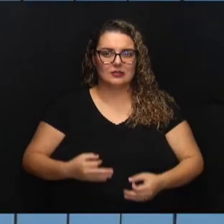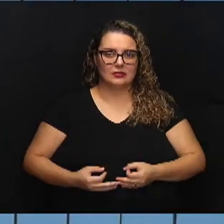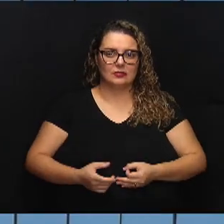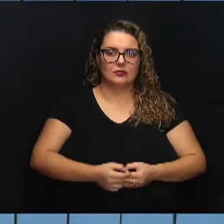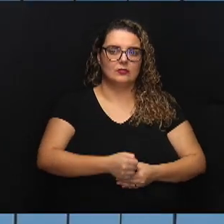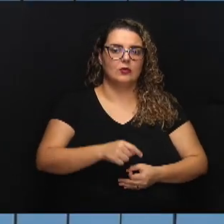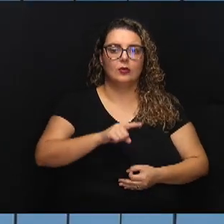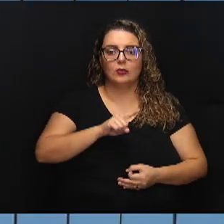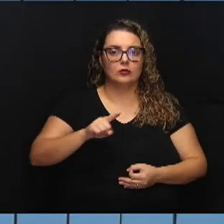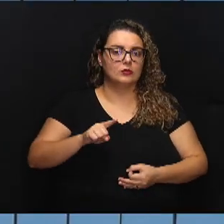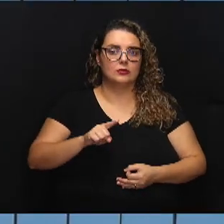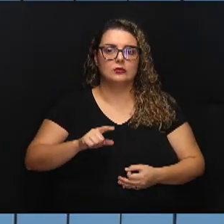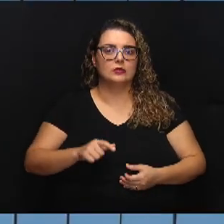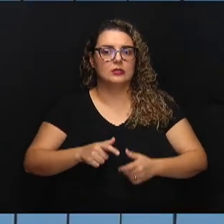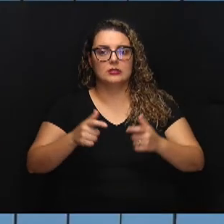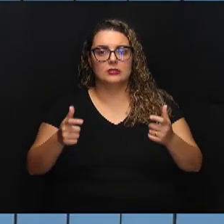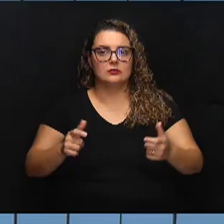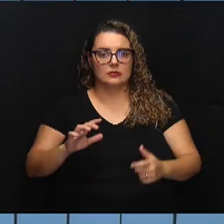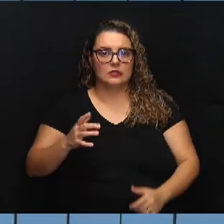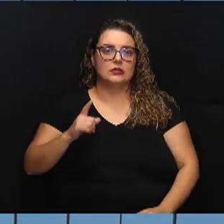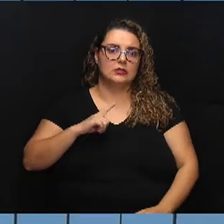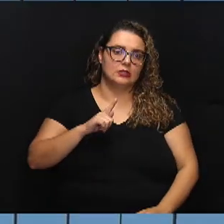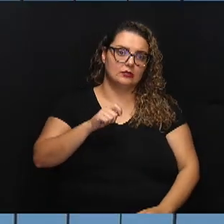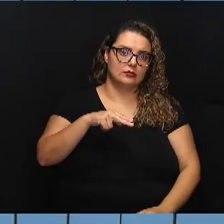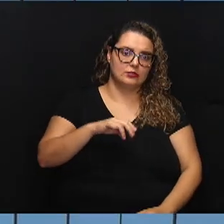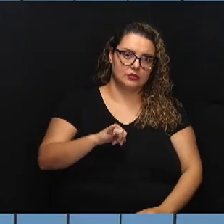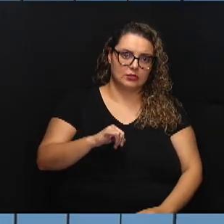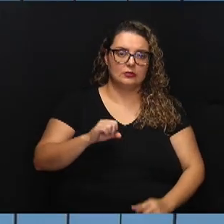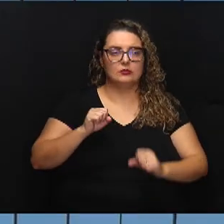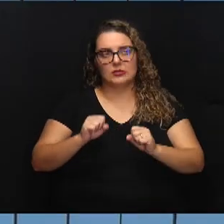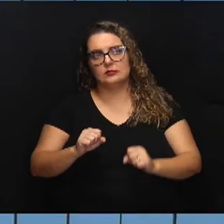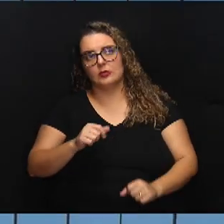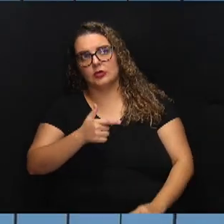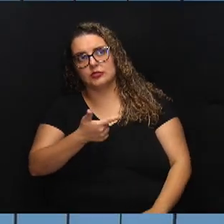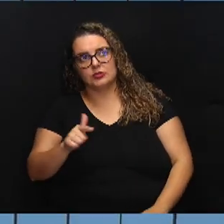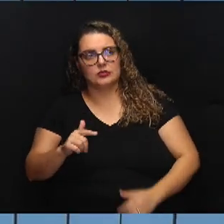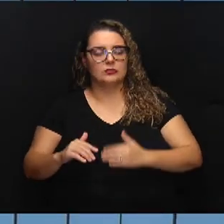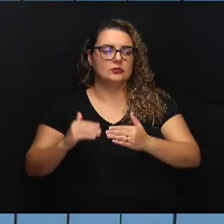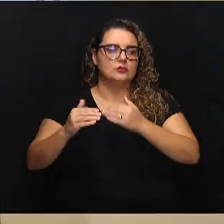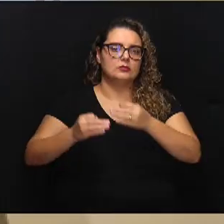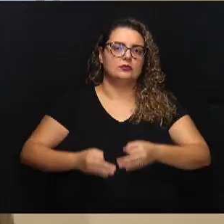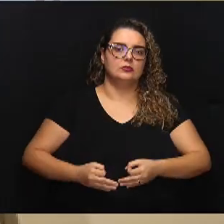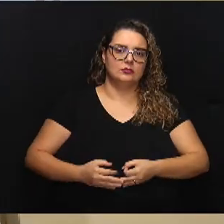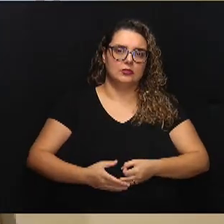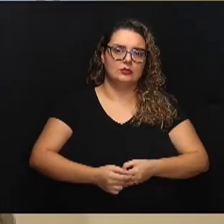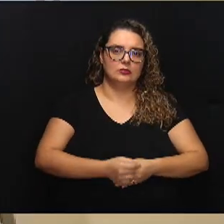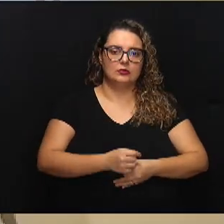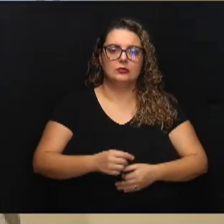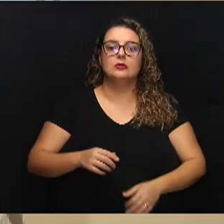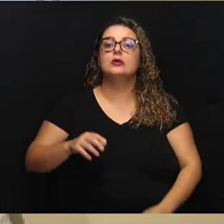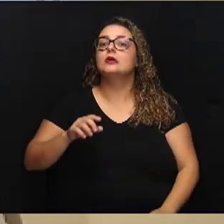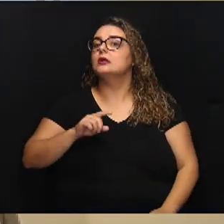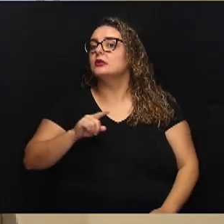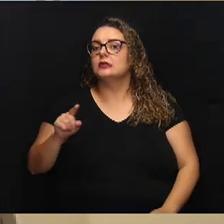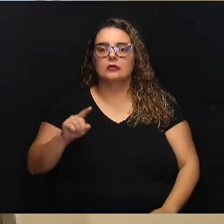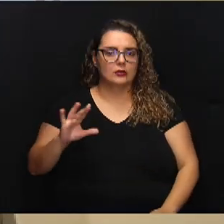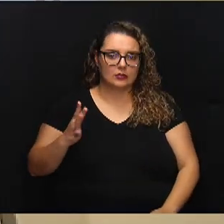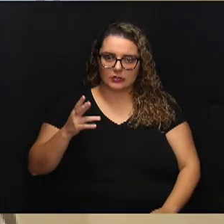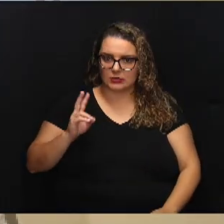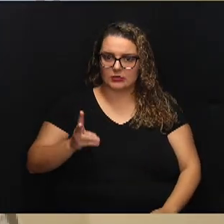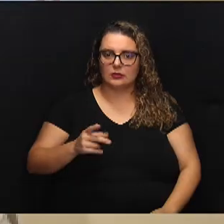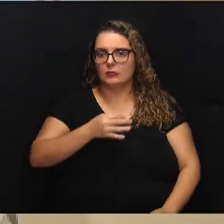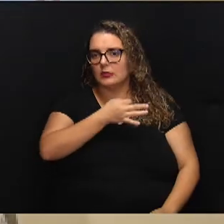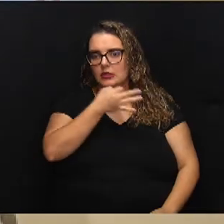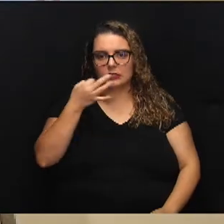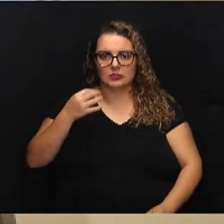nem sempre isso acontece? Ela tem o gene, mas ela pode não desenvolver o câncer? Nem sempre isso acontece. Essa é uma excelente